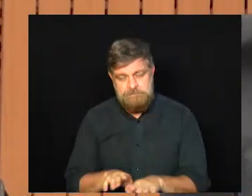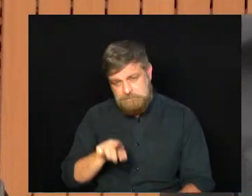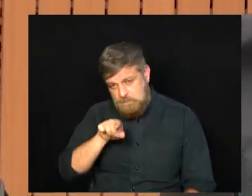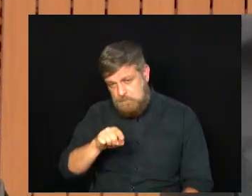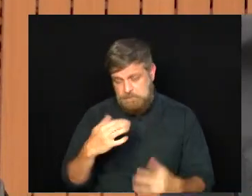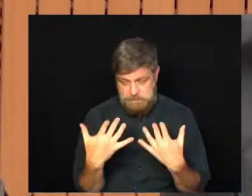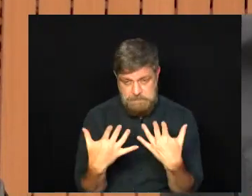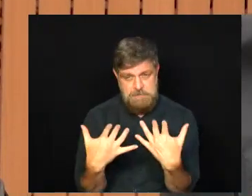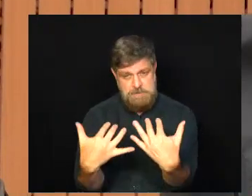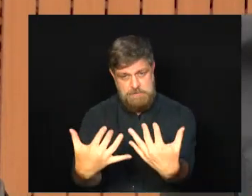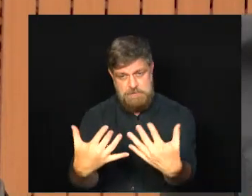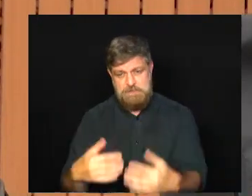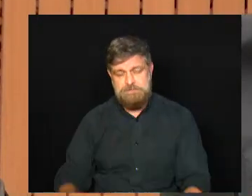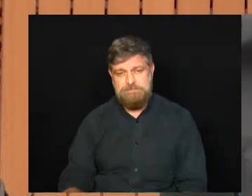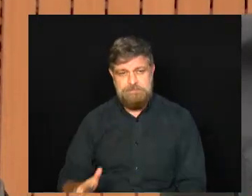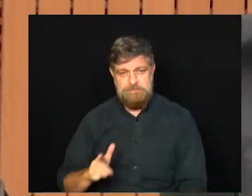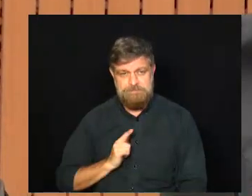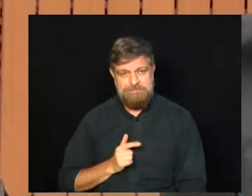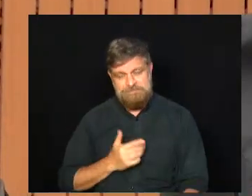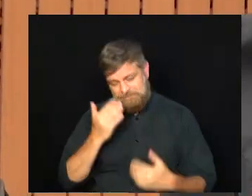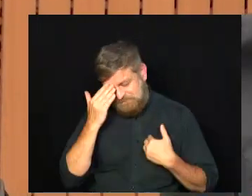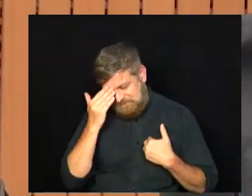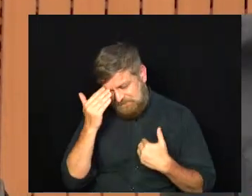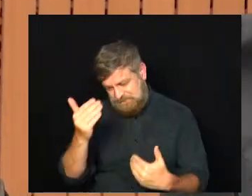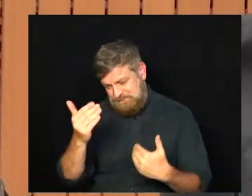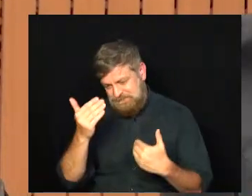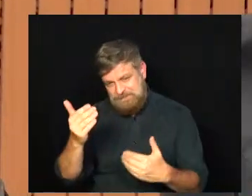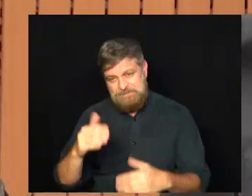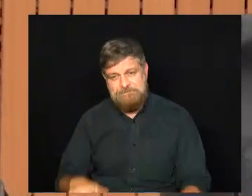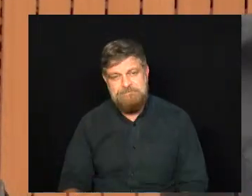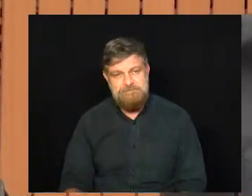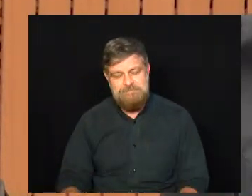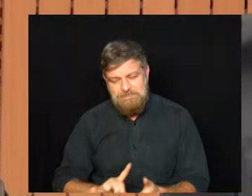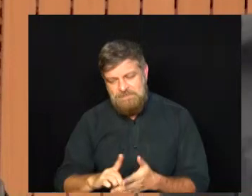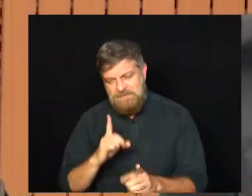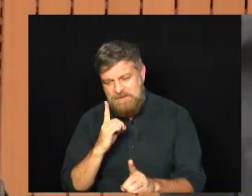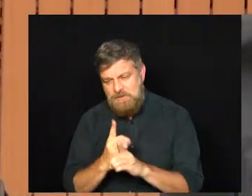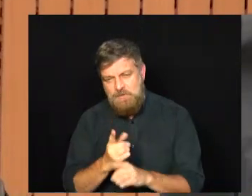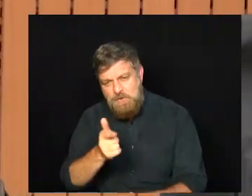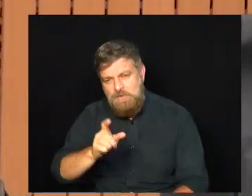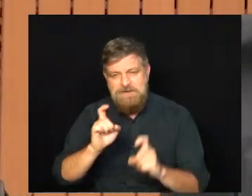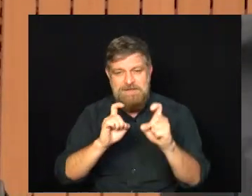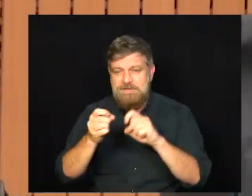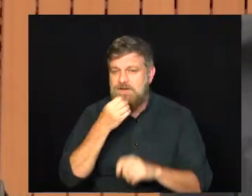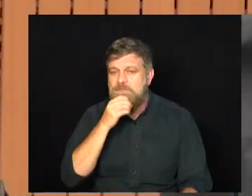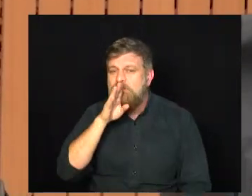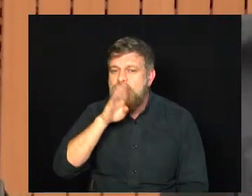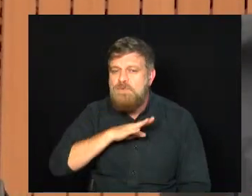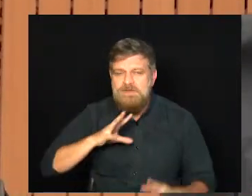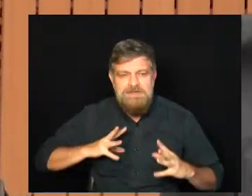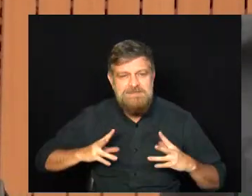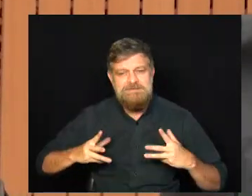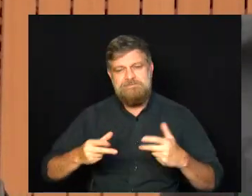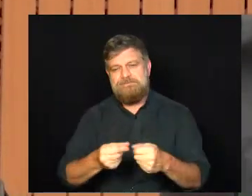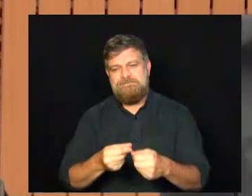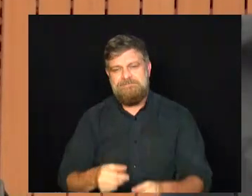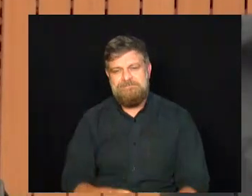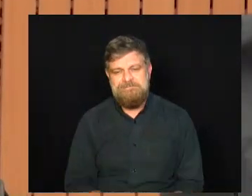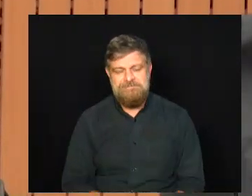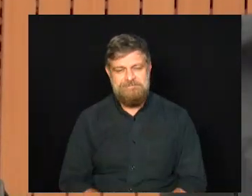público que nos acompanhou, público presente. Muito obrigada, até a próxima reunião, uma boa tarde a todos.